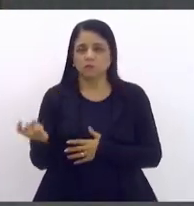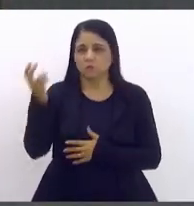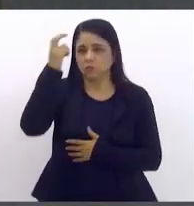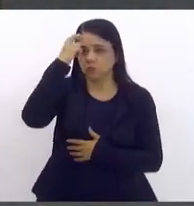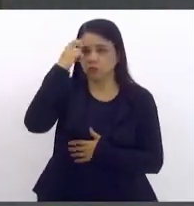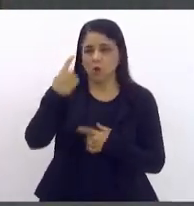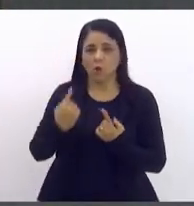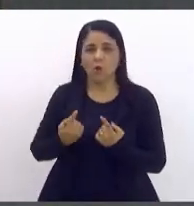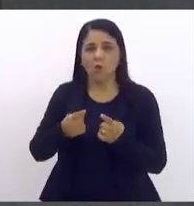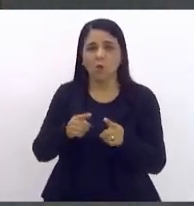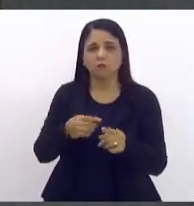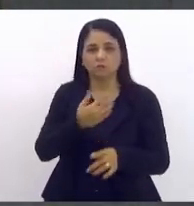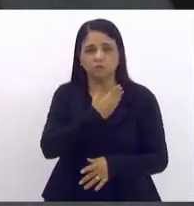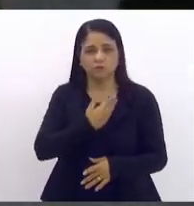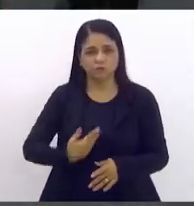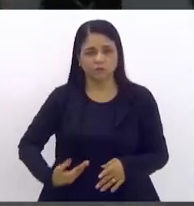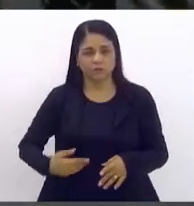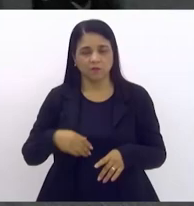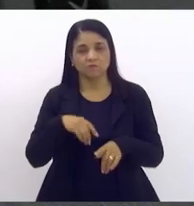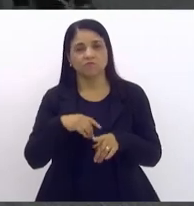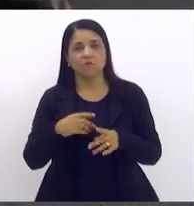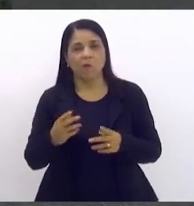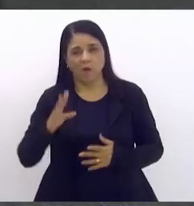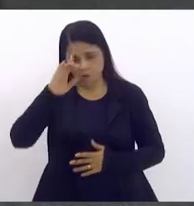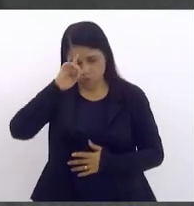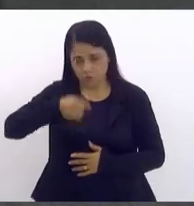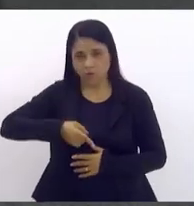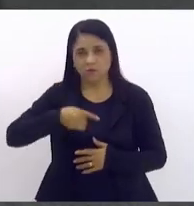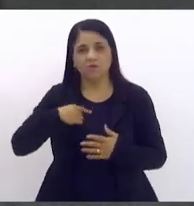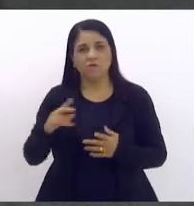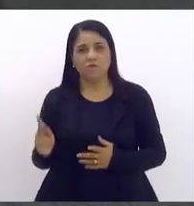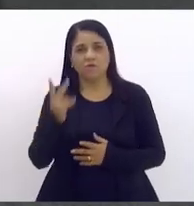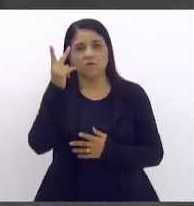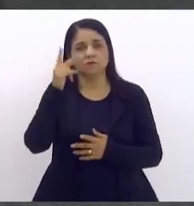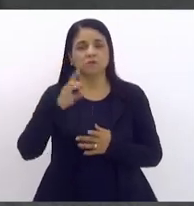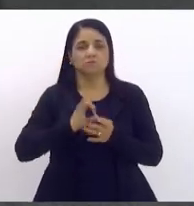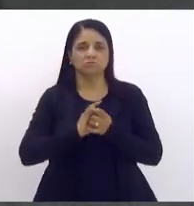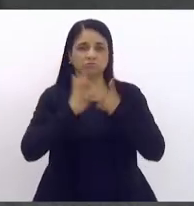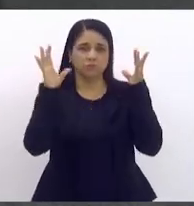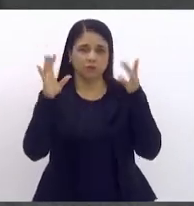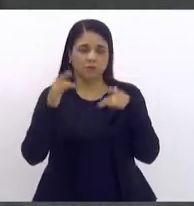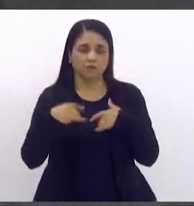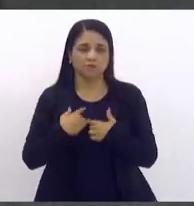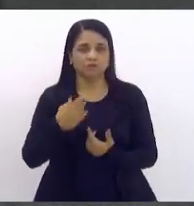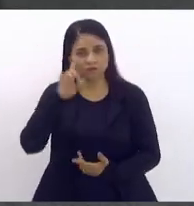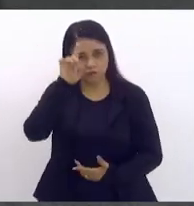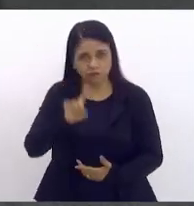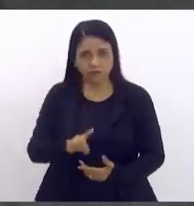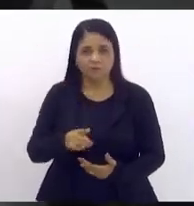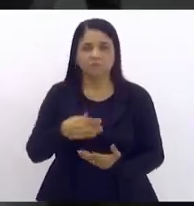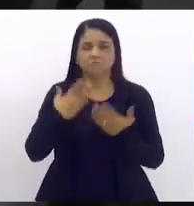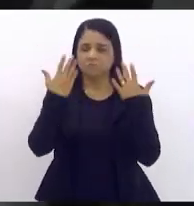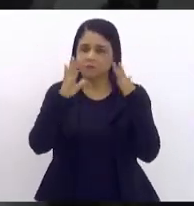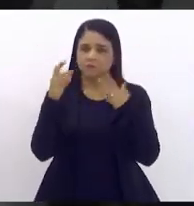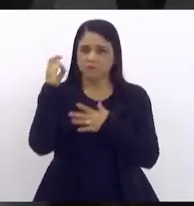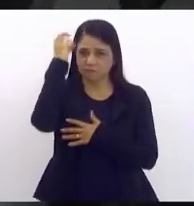o Estado autoritário, valorizando o Estado Democrático de Direito. Então, parabéns, Verônica Lima.